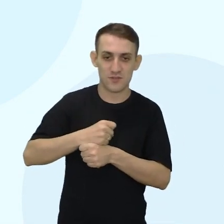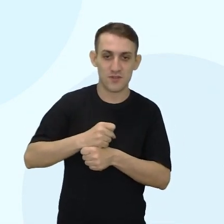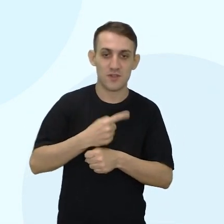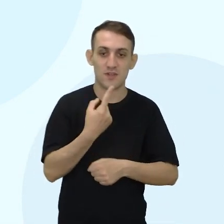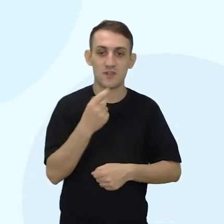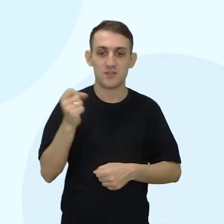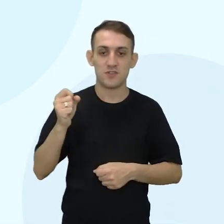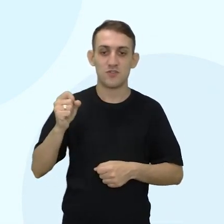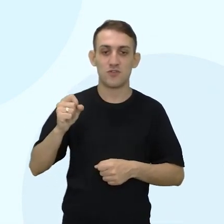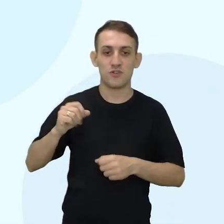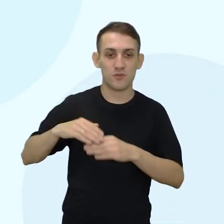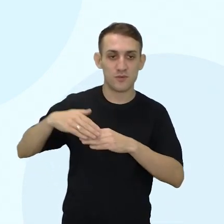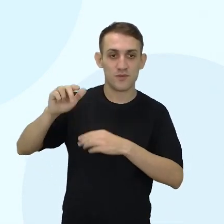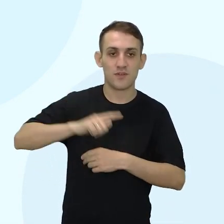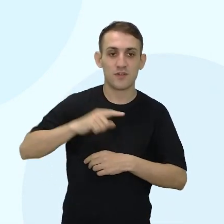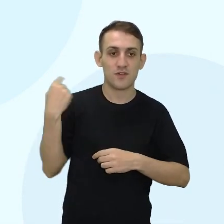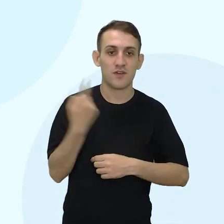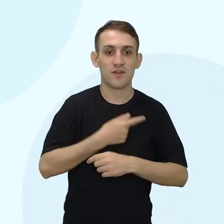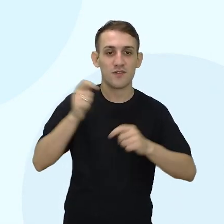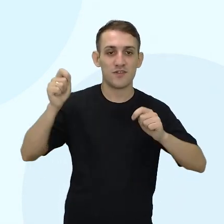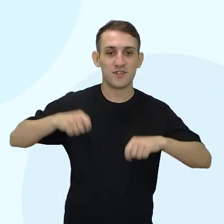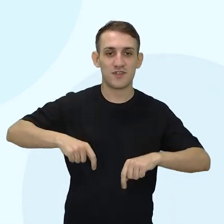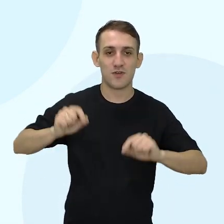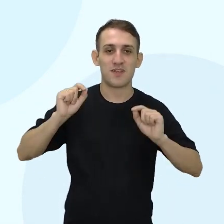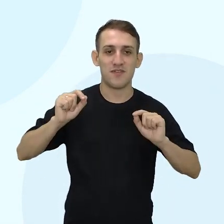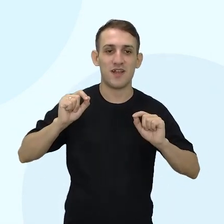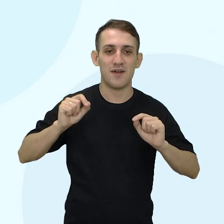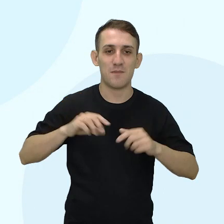18 províncias, a gente consegue perceber aí